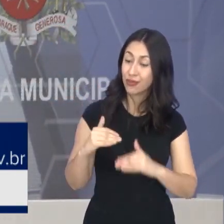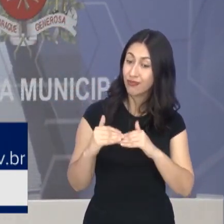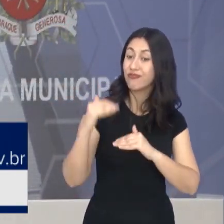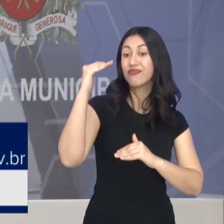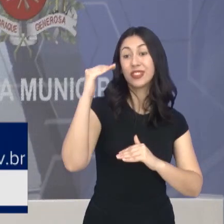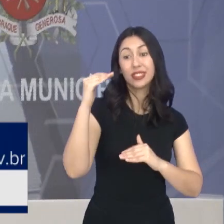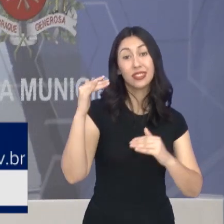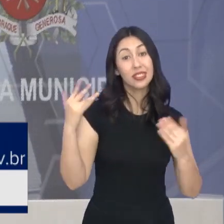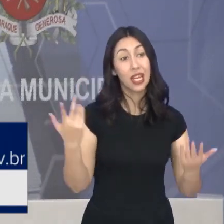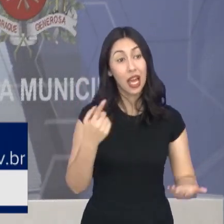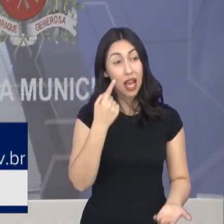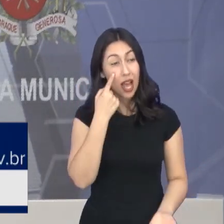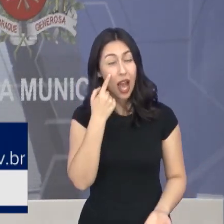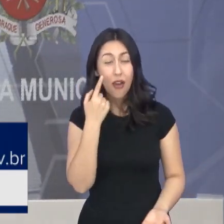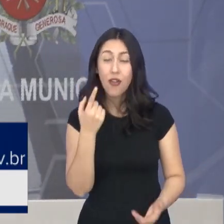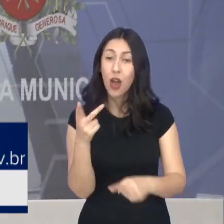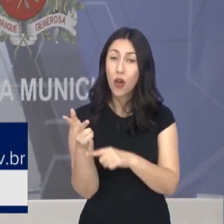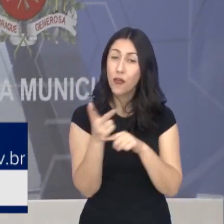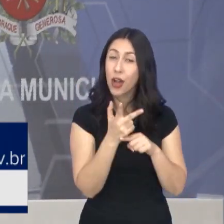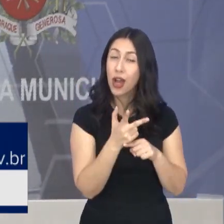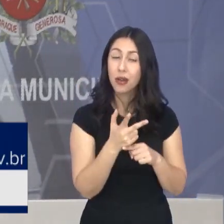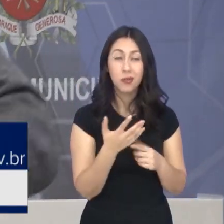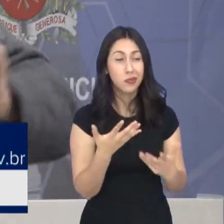vê uma situação que a mãe